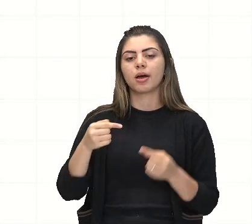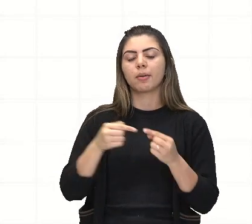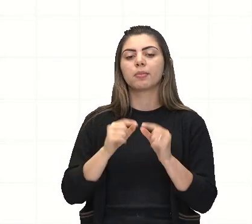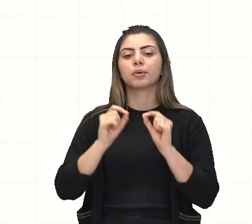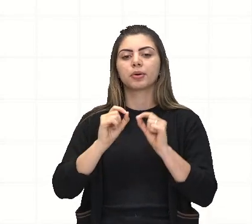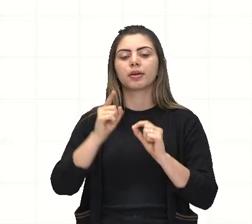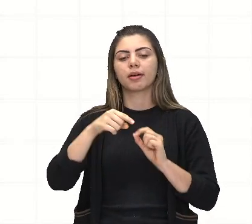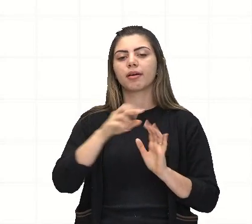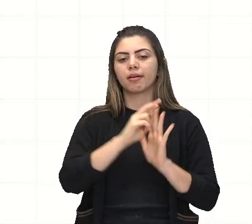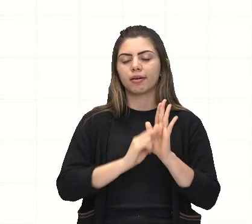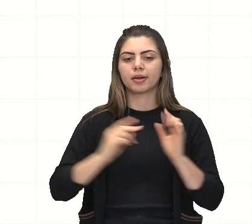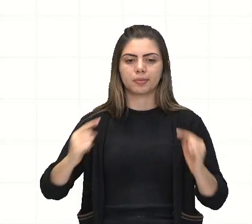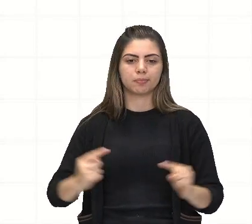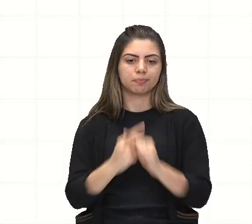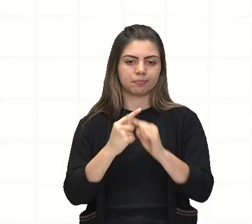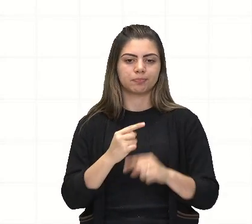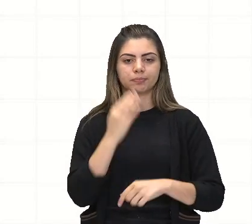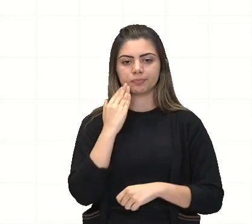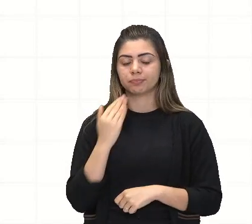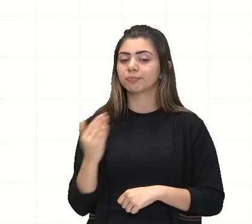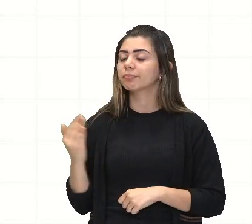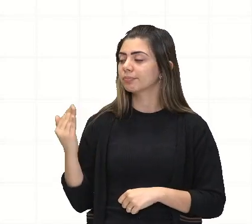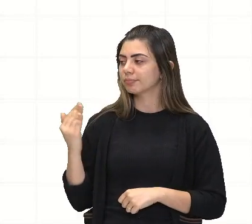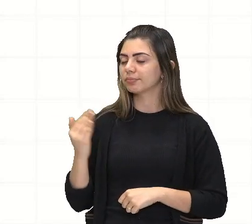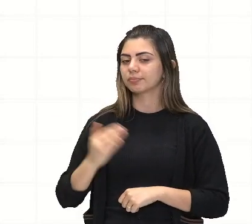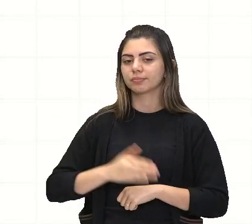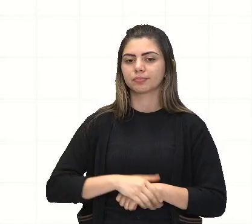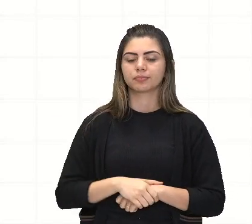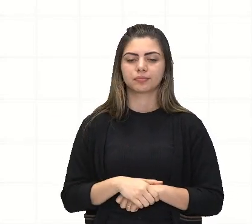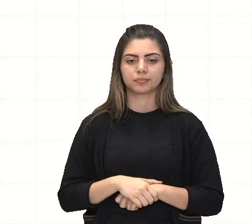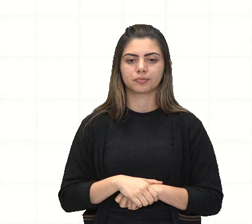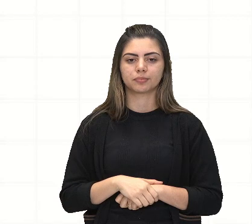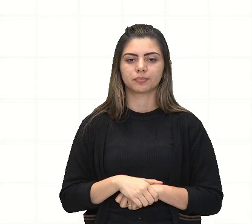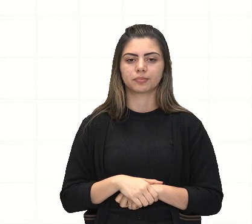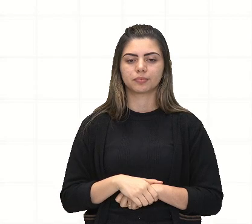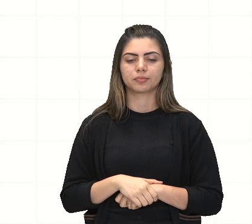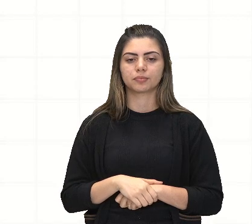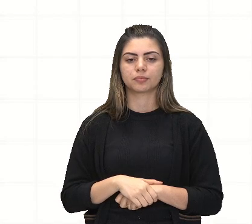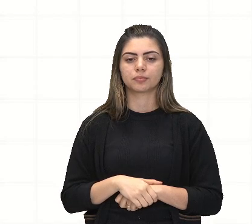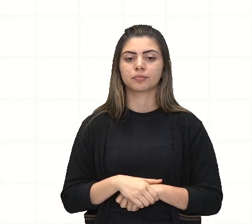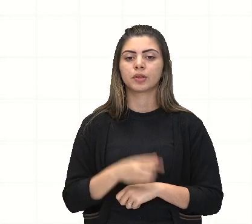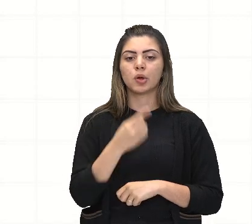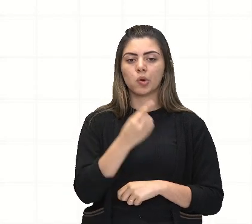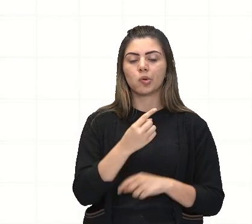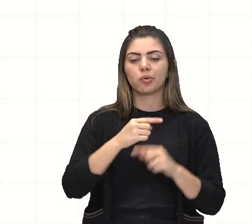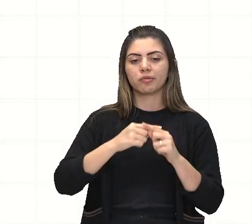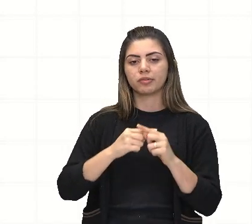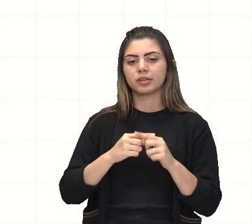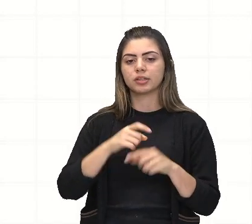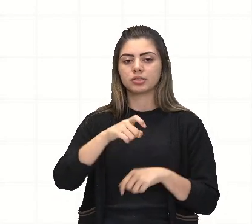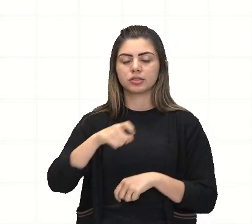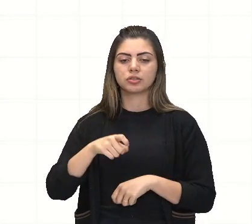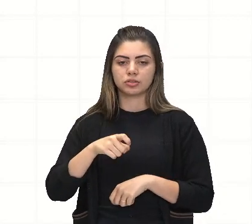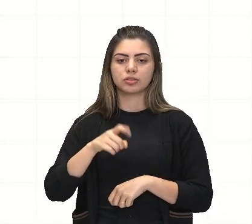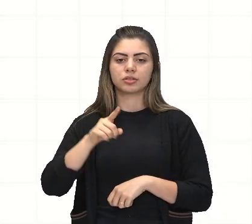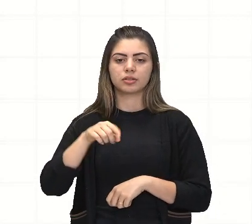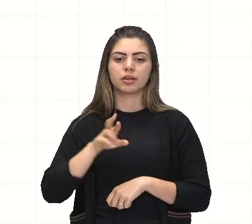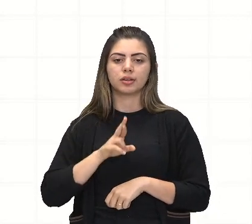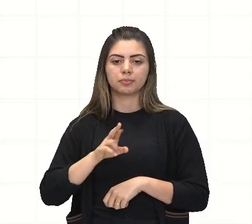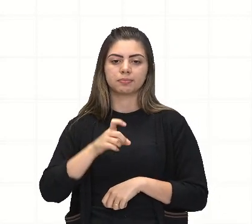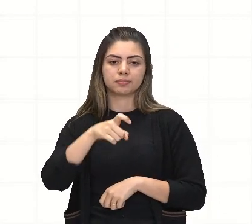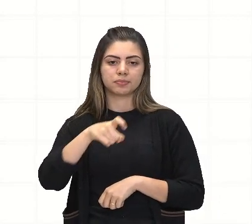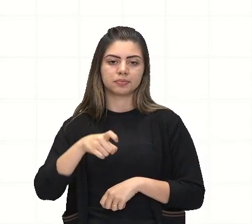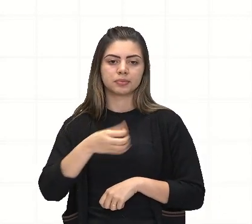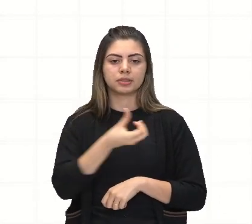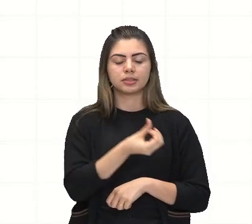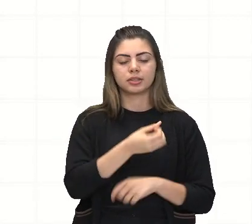das proporções. O produto dos extremos é igual ao produto dos meios. 1 vezes x é x, 6